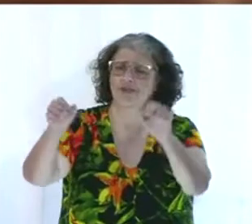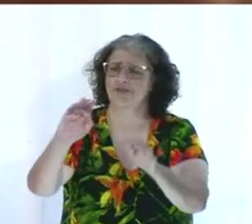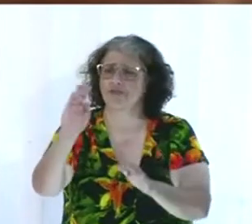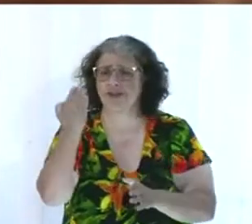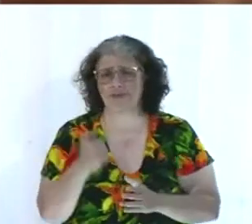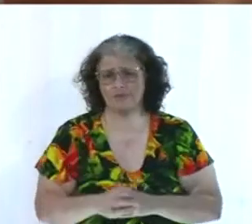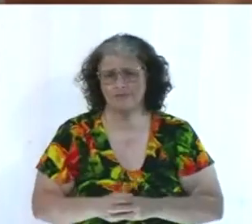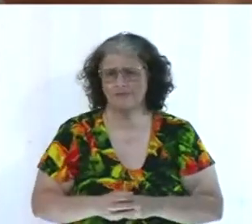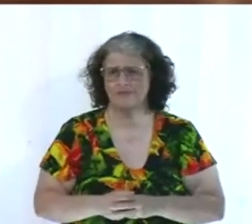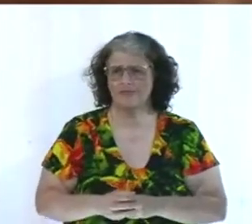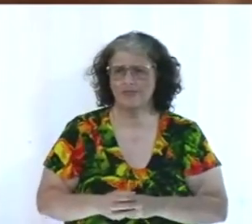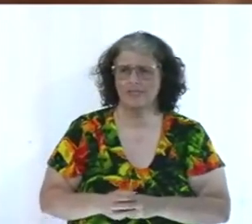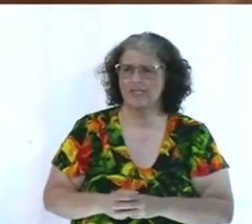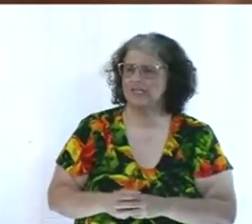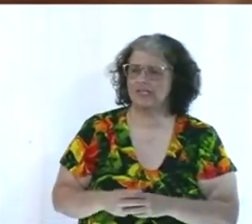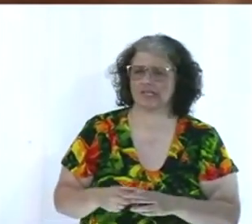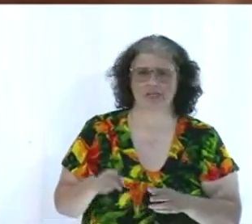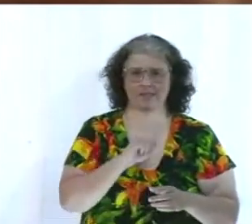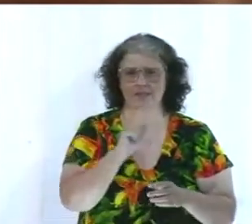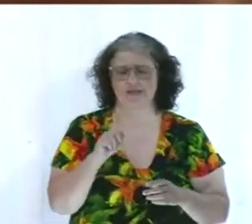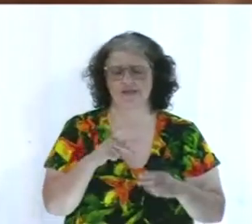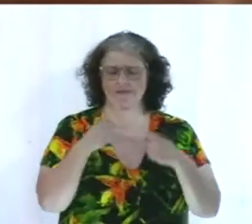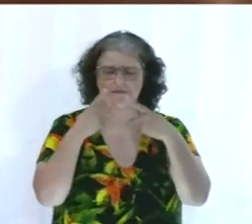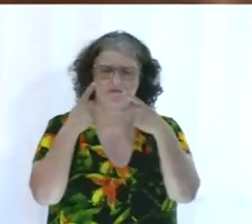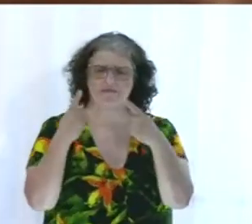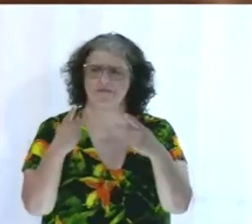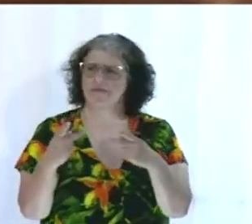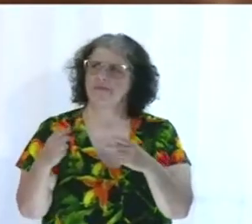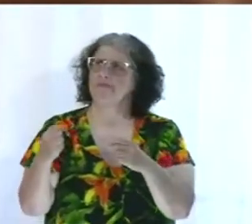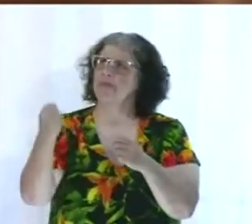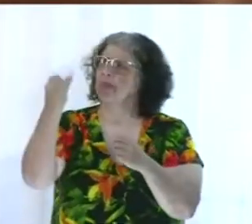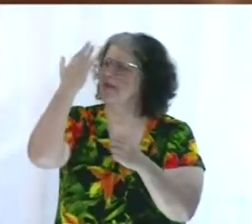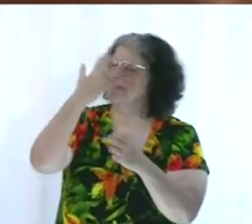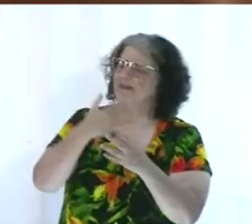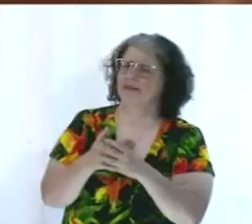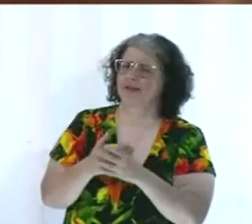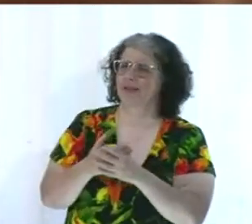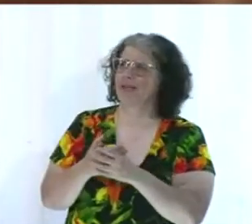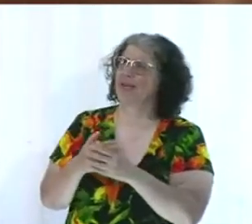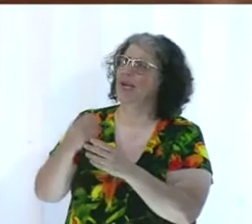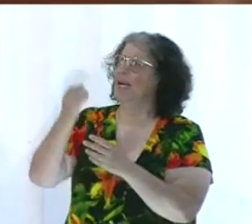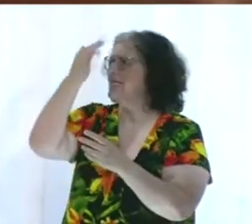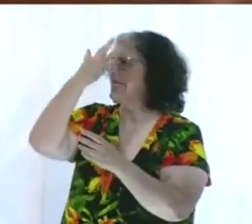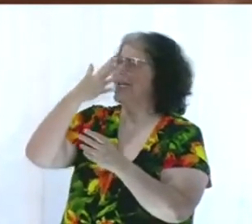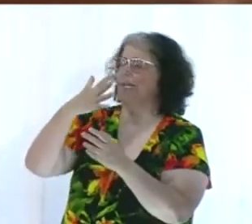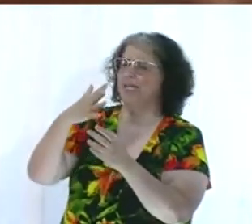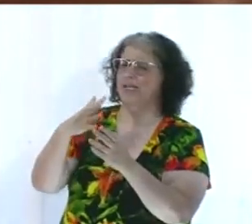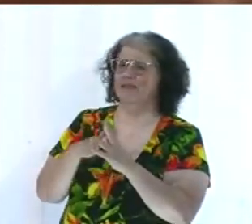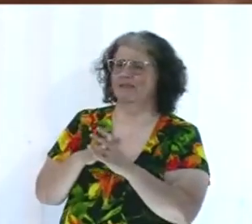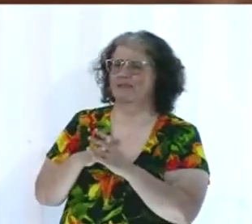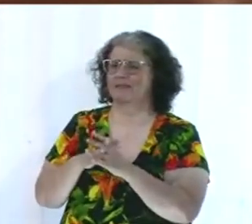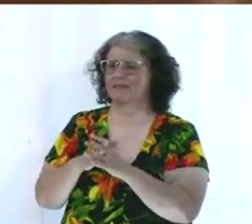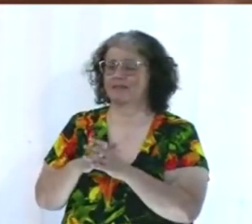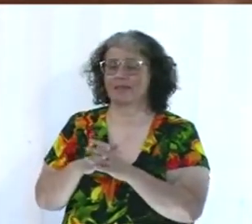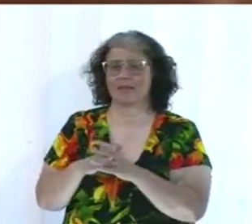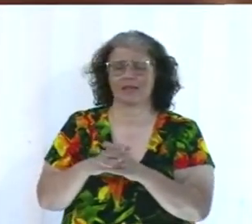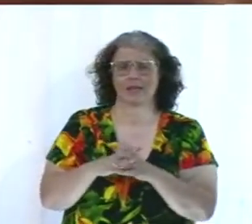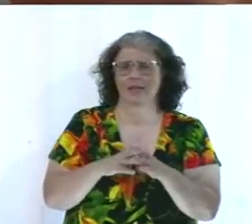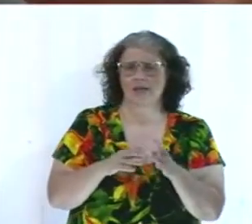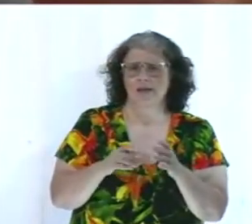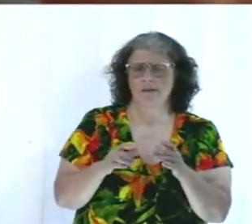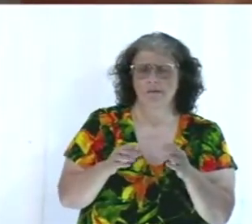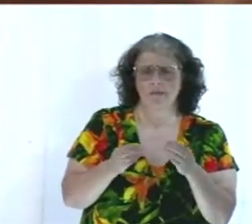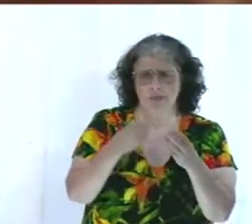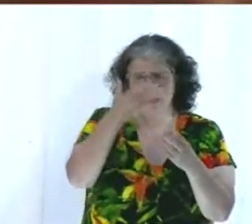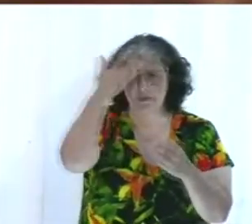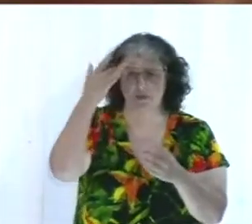verdadeiro evangelho não trata a Deus como se fosse um garçom, onde você tem que estalar o dedo e Deus é obrigado a te atender. O verdadeiro